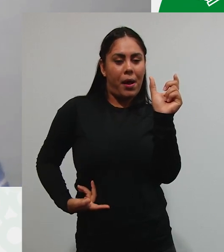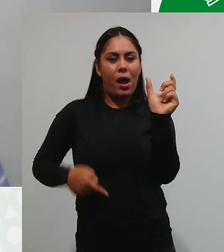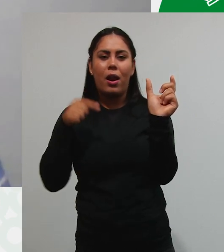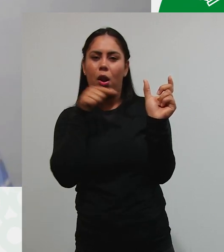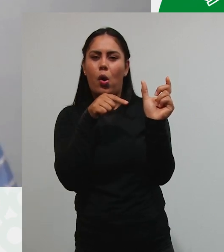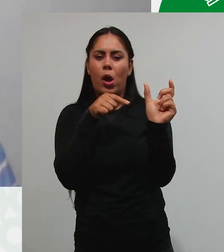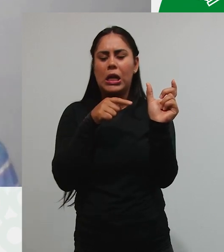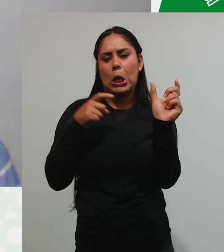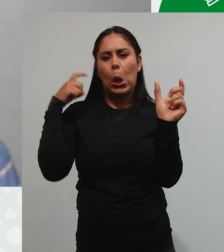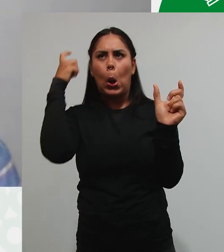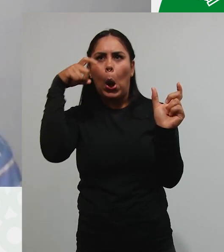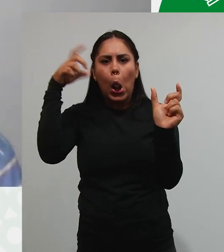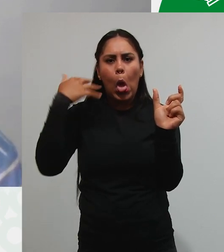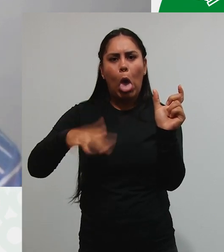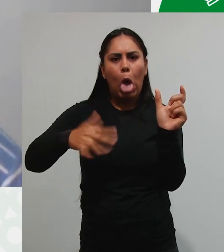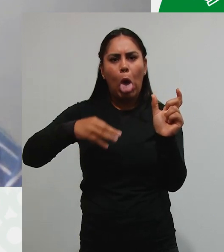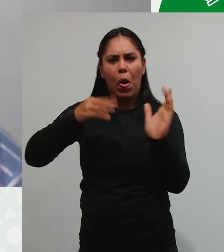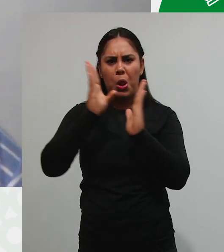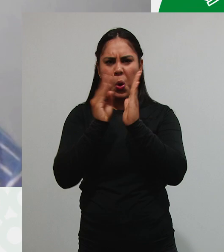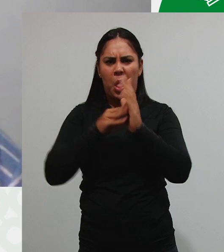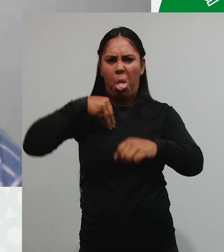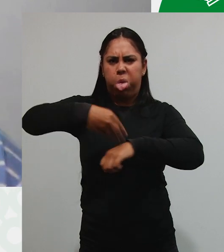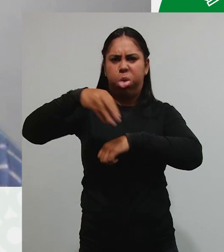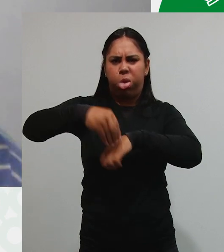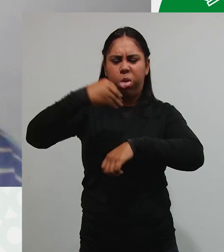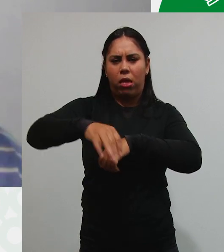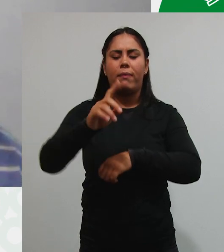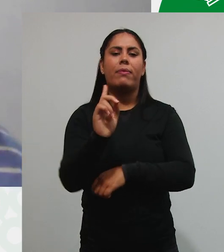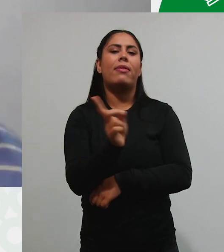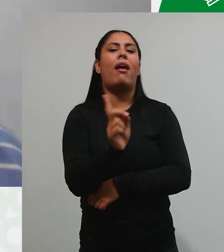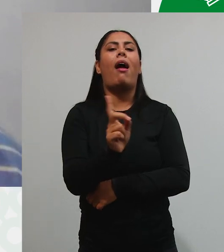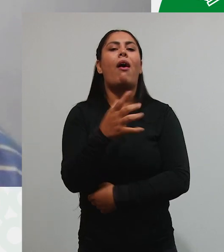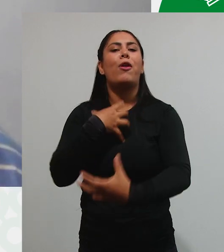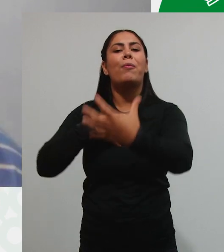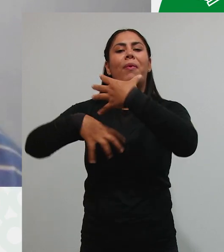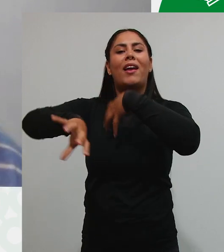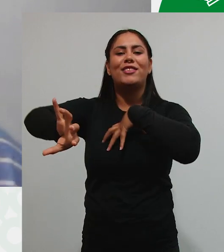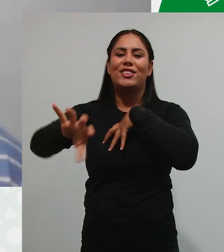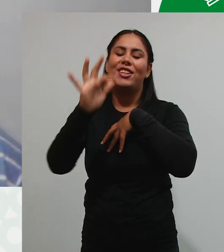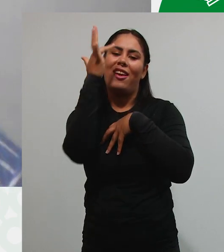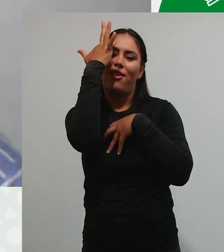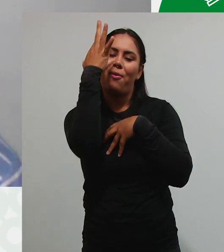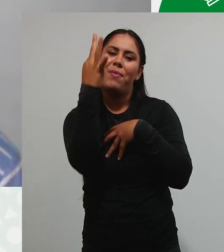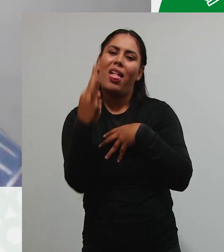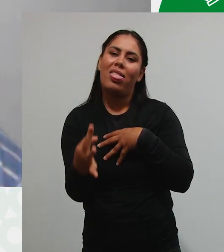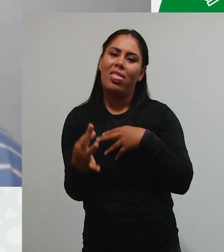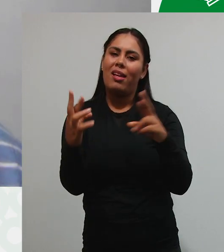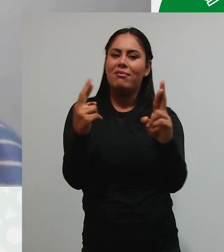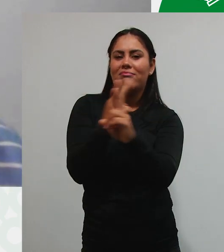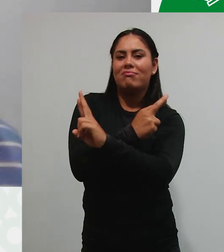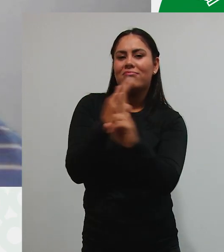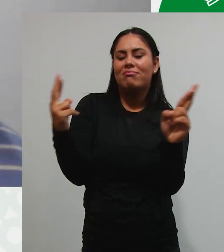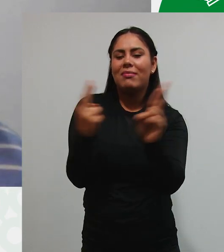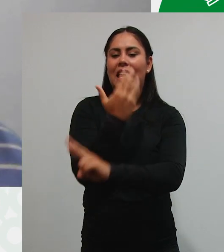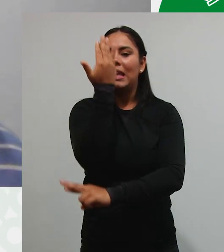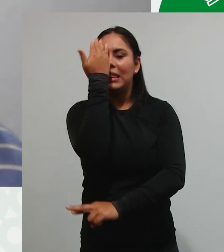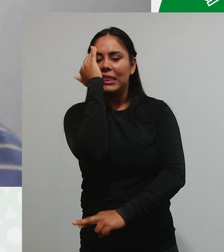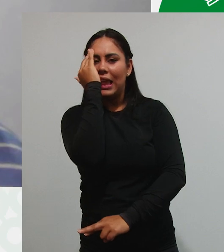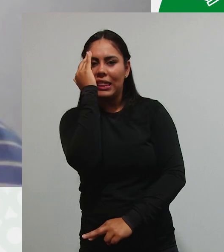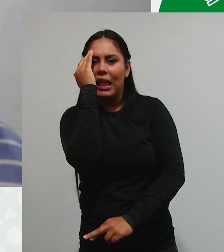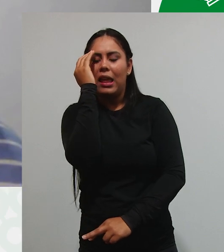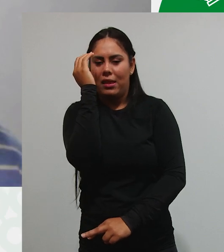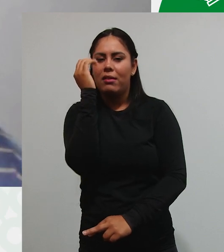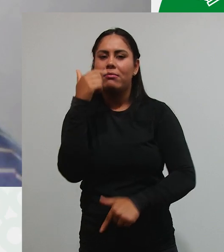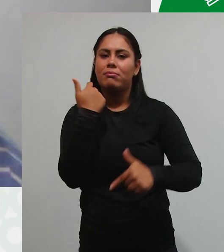preocupado em transmitir conteúdo, mas está preocupado em compreender o ser humano com quem trabalha, de entender o ser humano com quem ele está